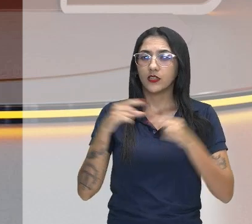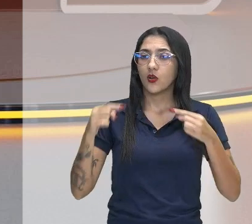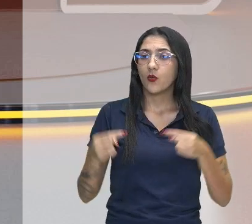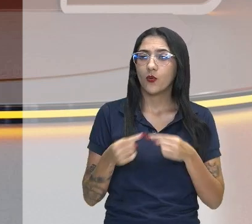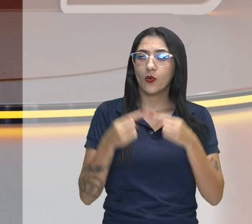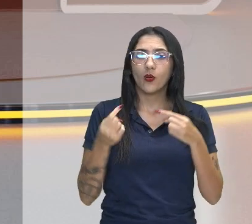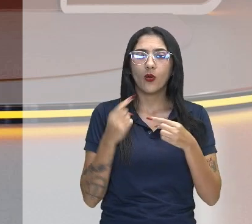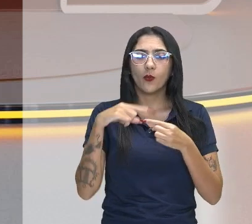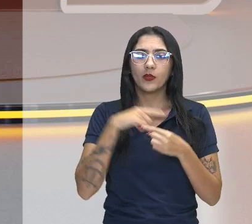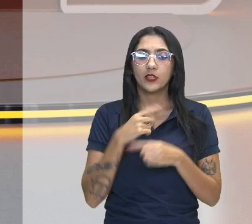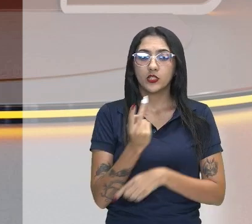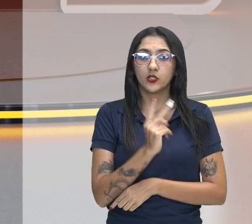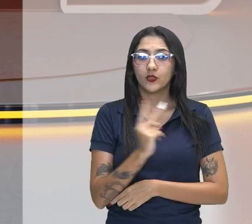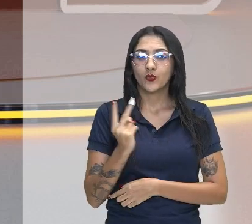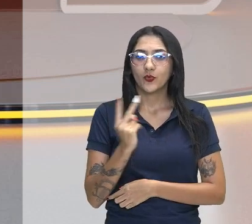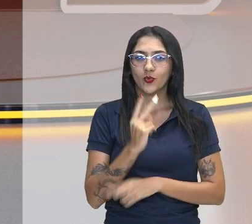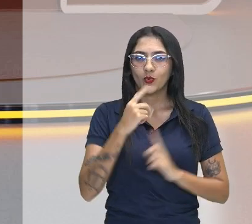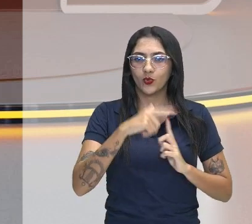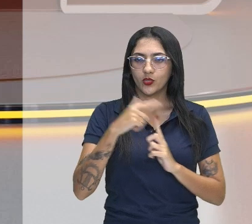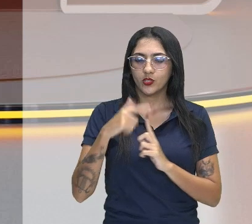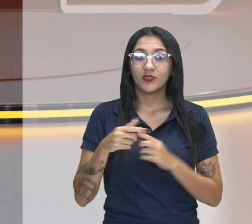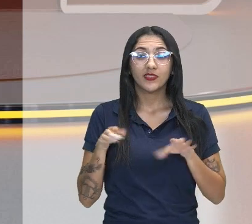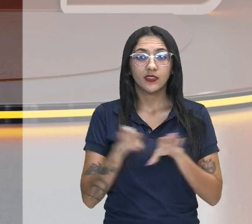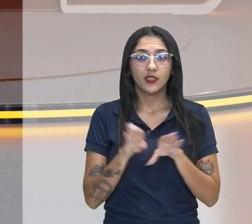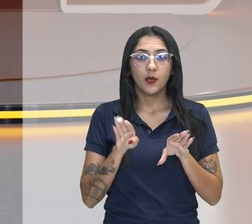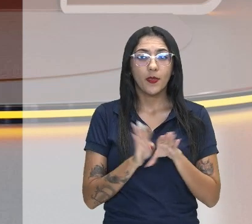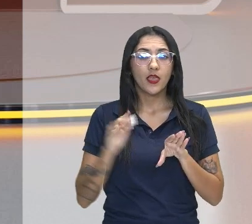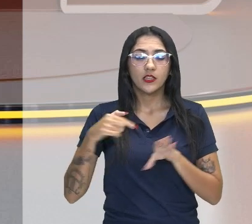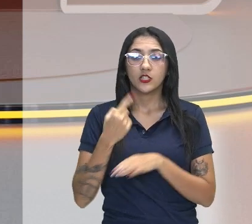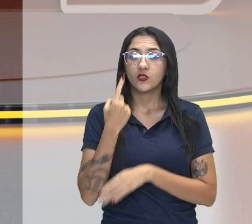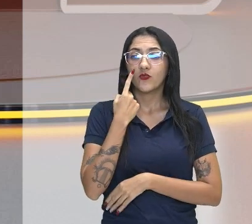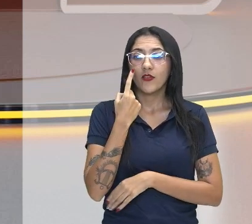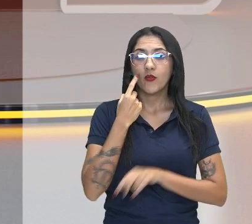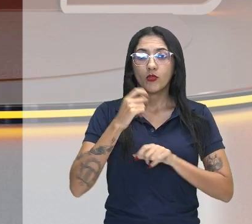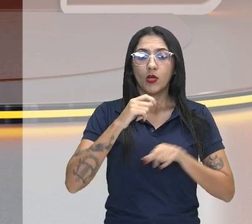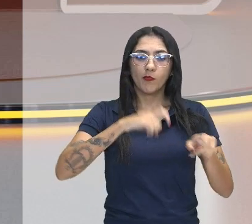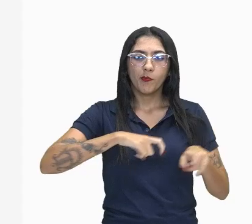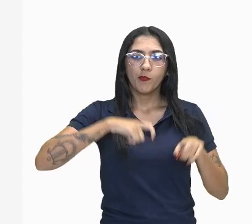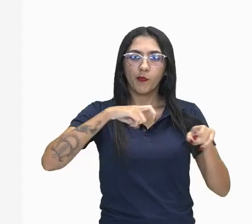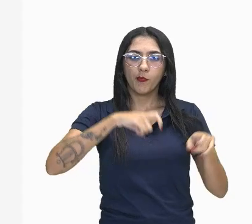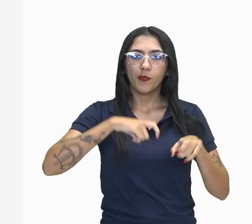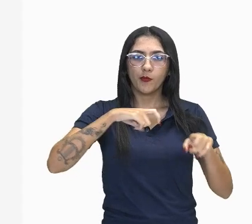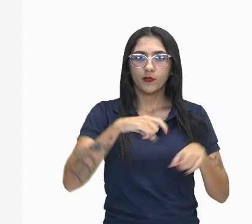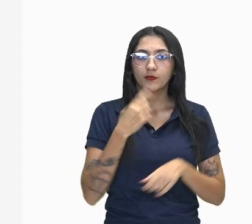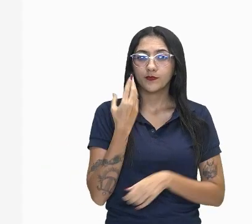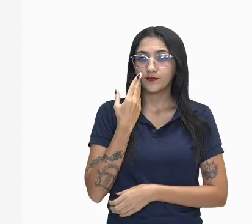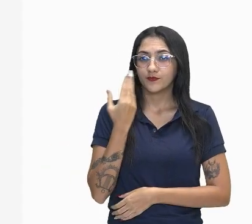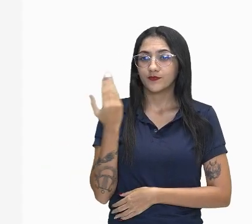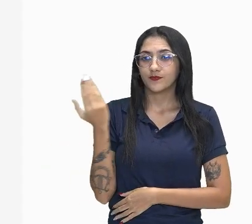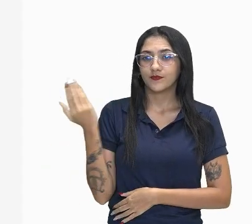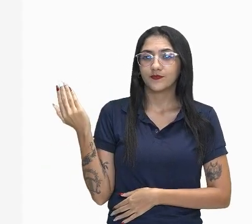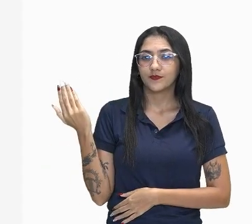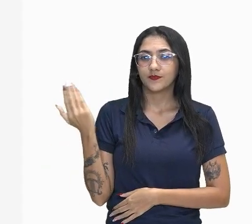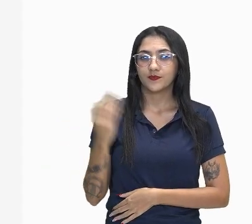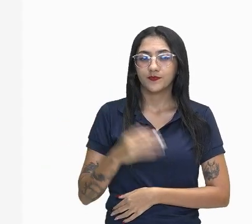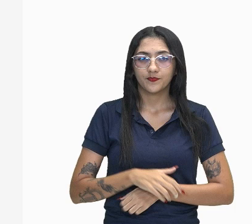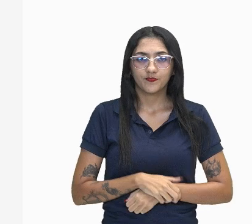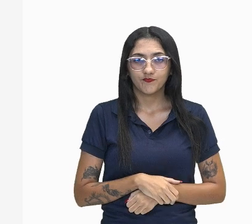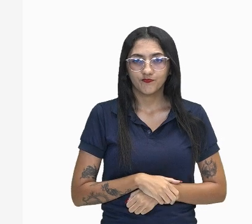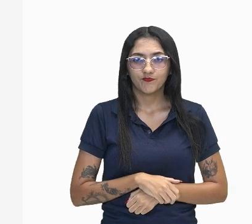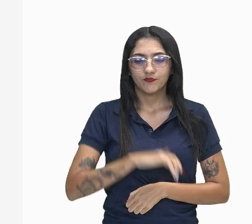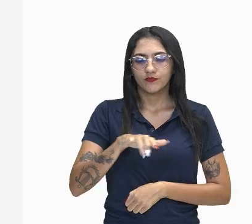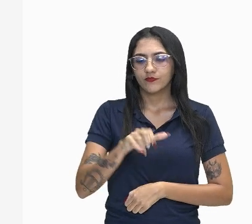e extensiva, também vamos estudar sobre a agricultura de jardinagem. A agricultura